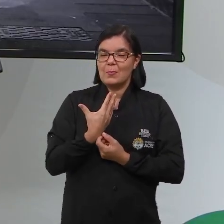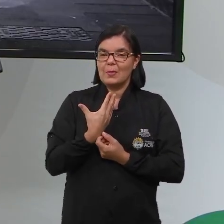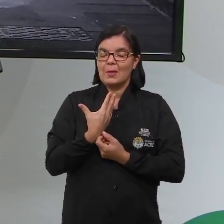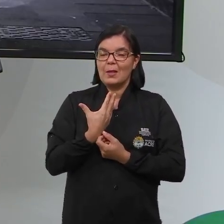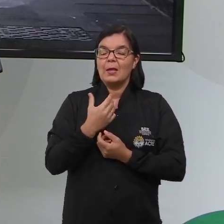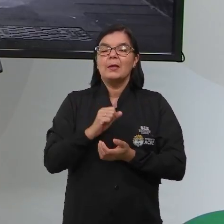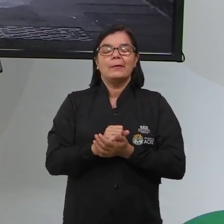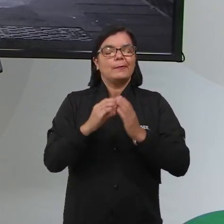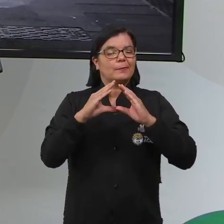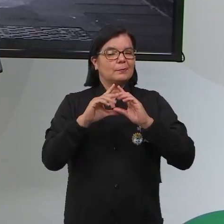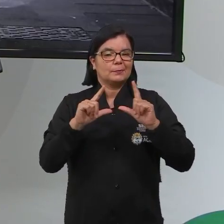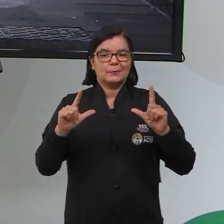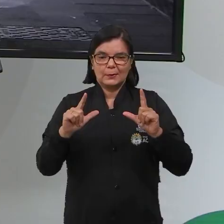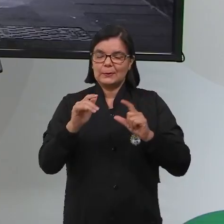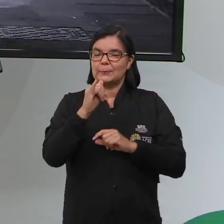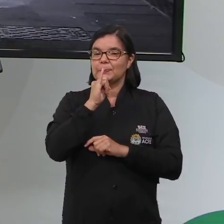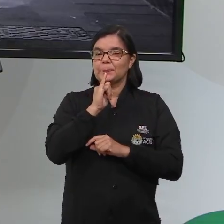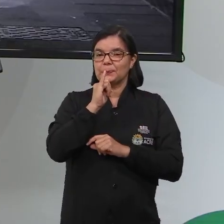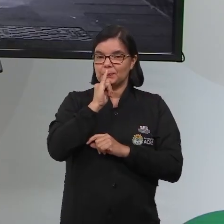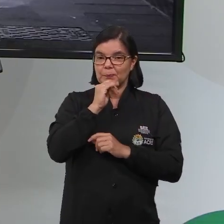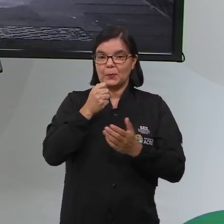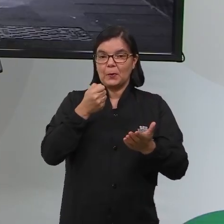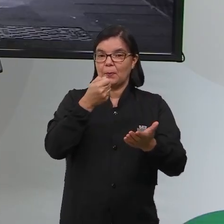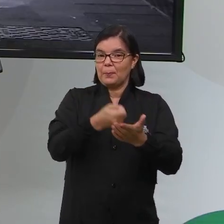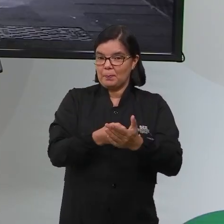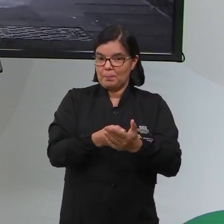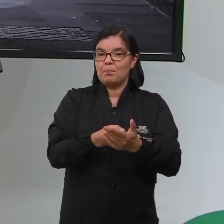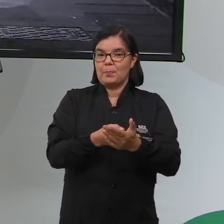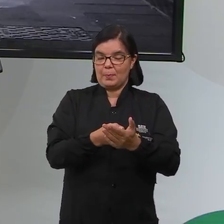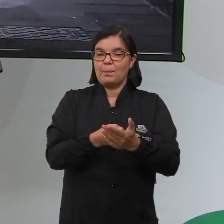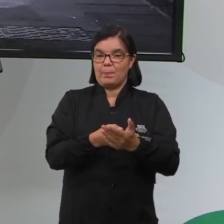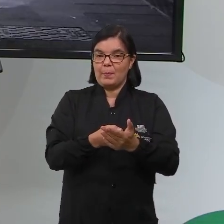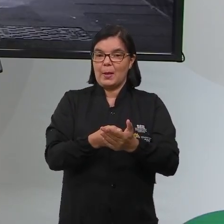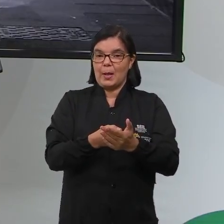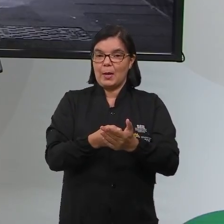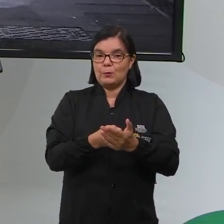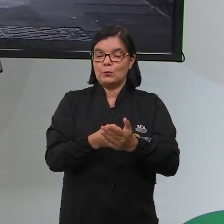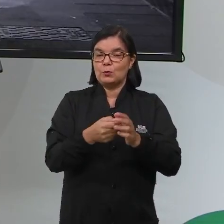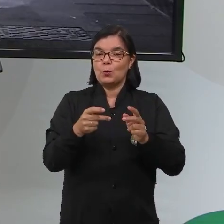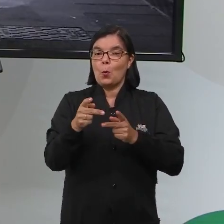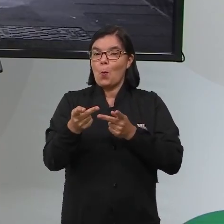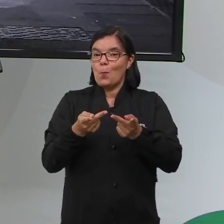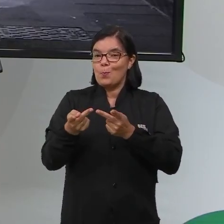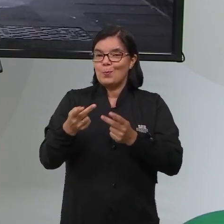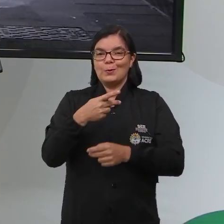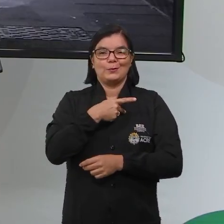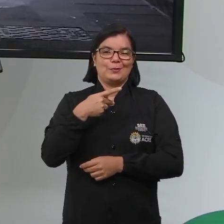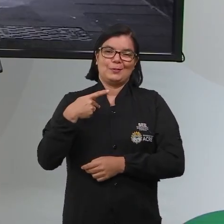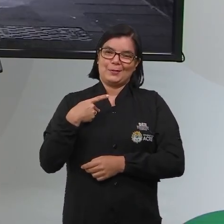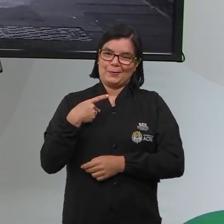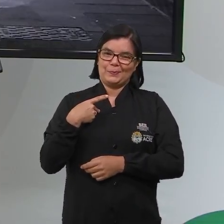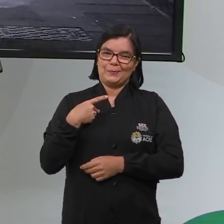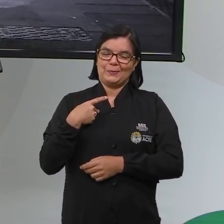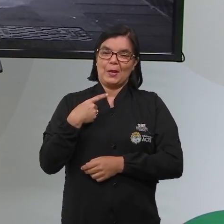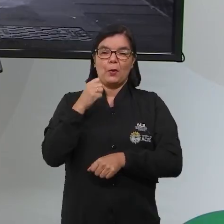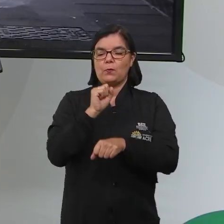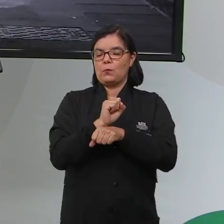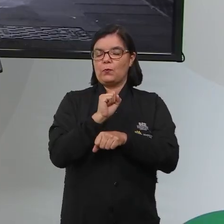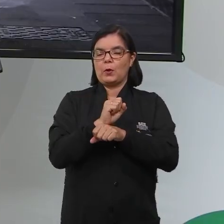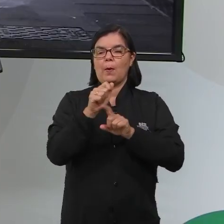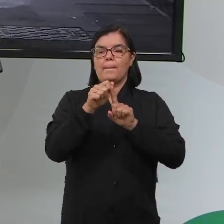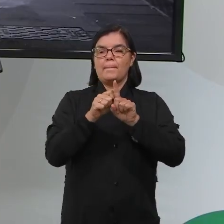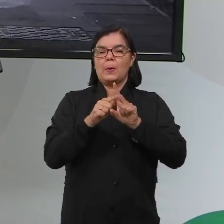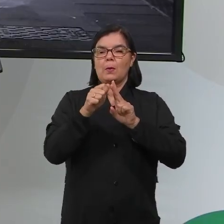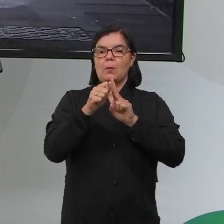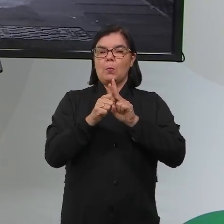que, obviamente, por exemplo, paga um bom plano de saúde, ela não fica meses aguardando a